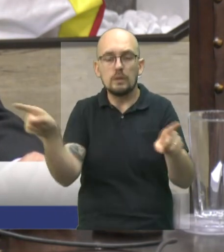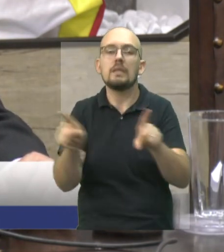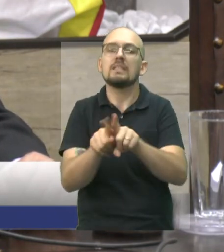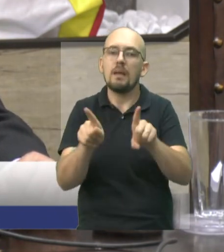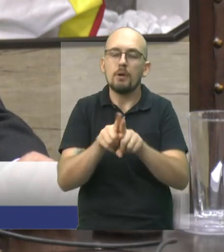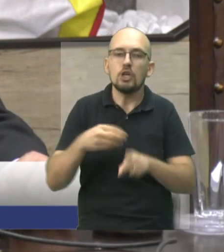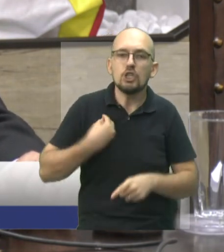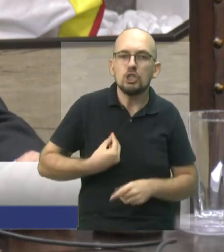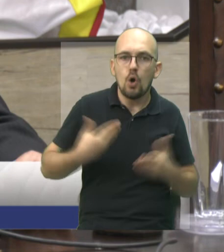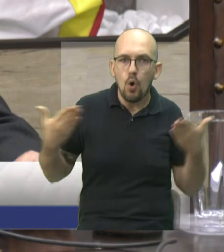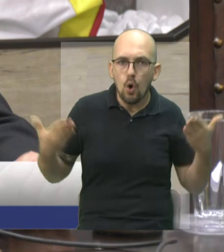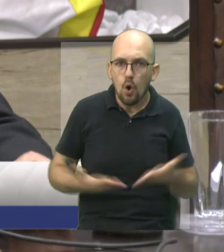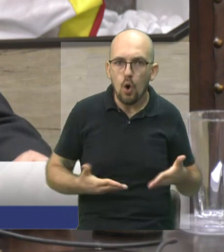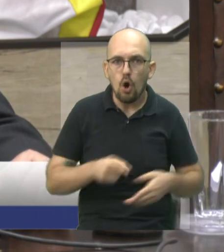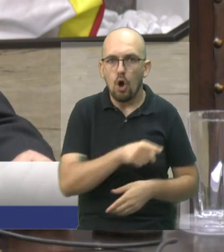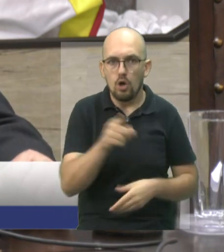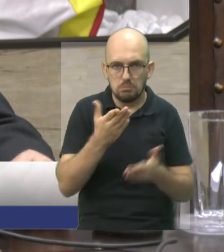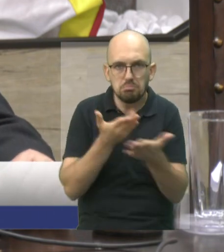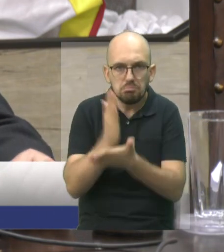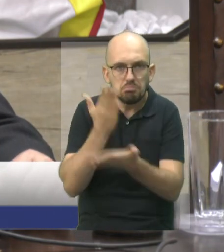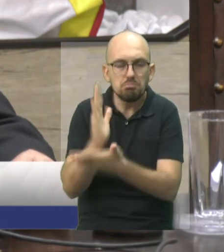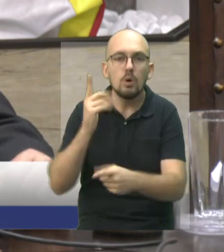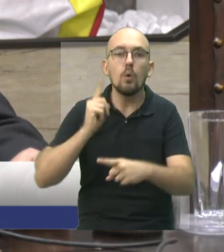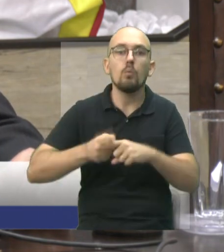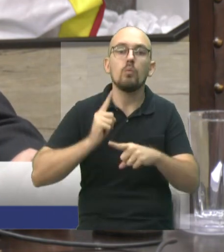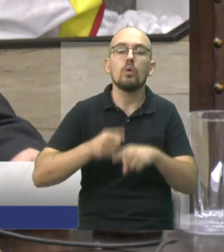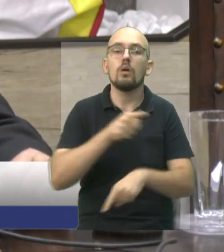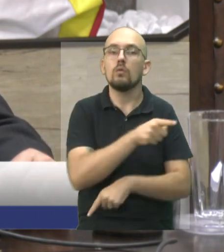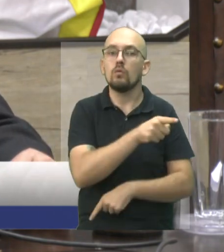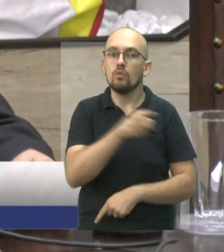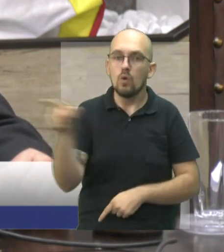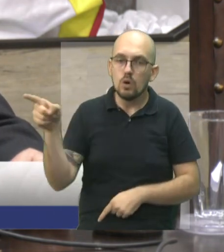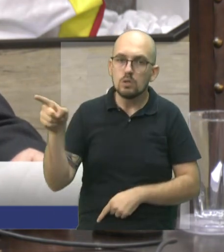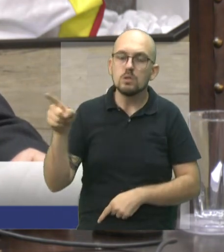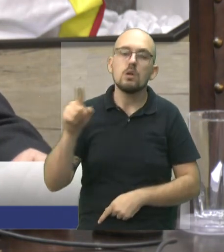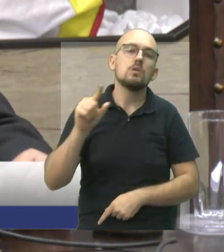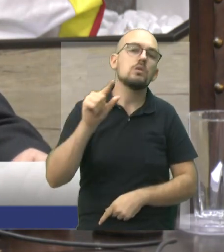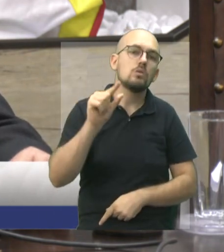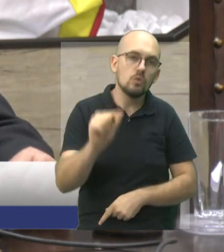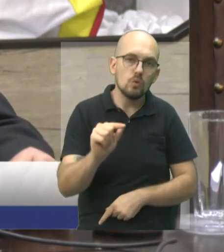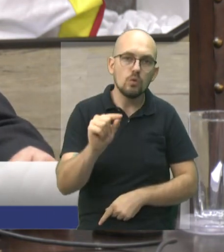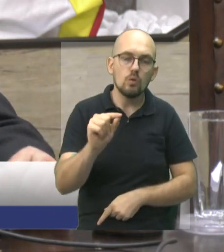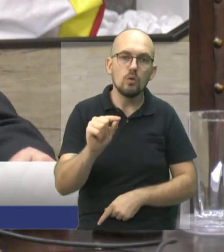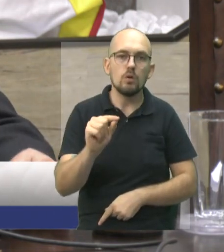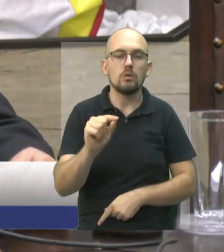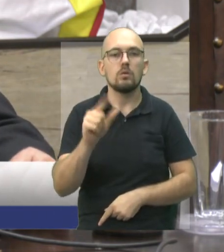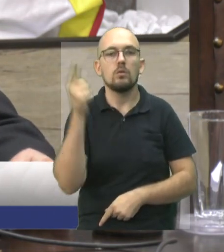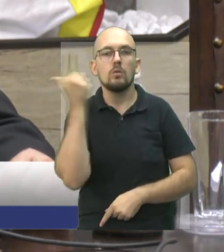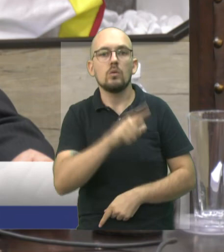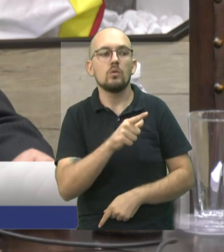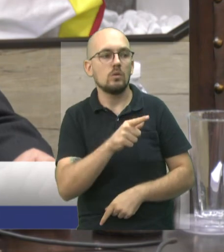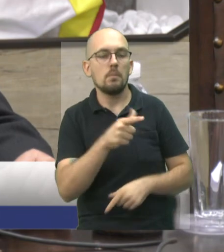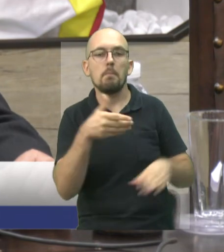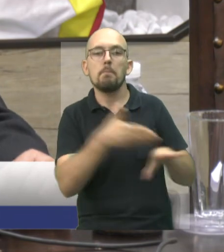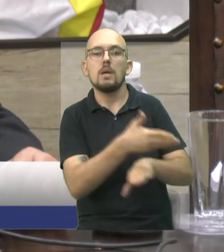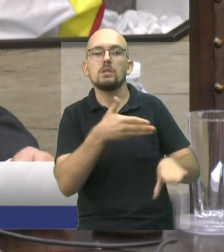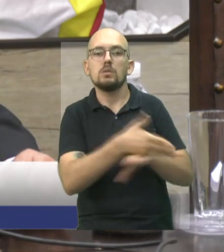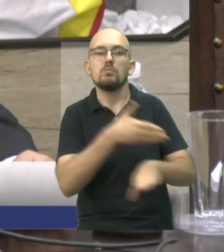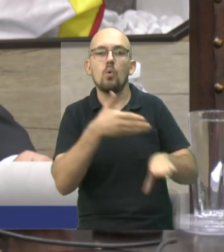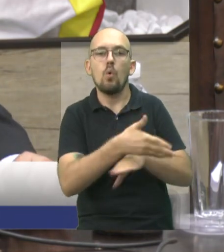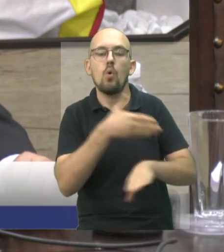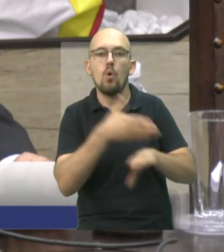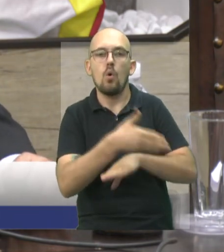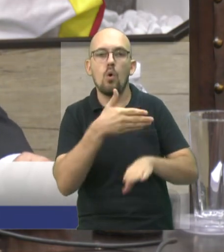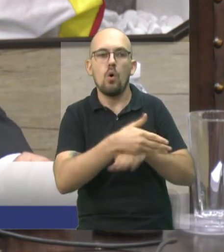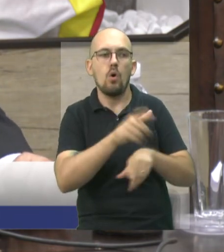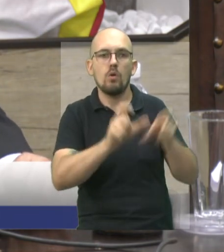aqui hoje eleitos, porque vocês foram favorecidos pelos candidatos que participaram da eleição